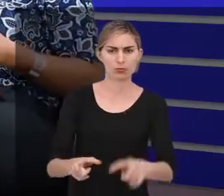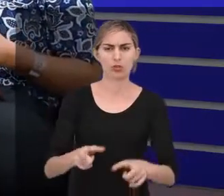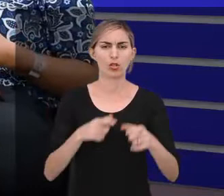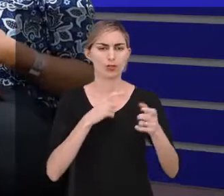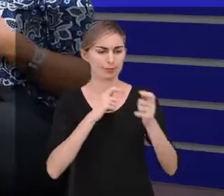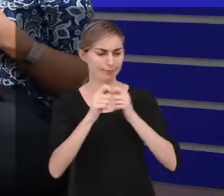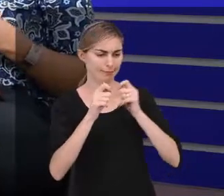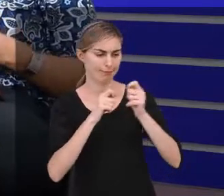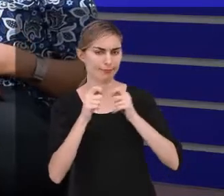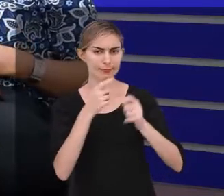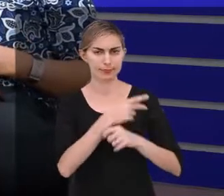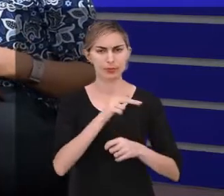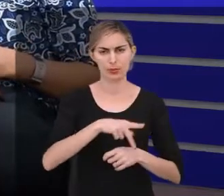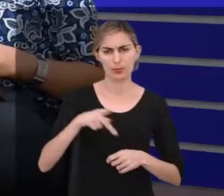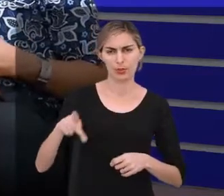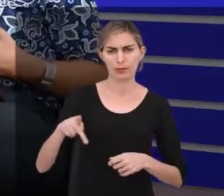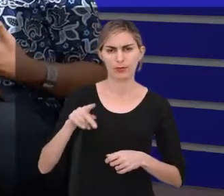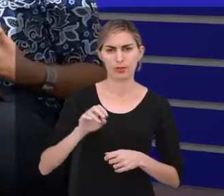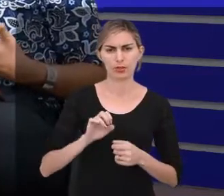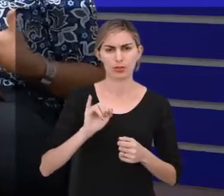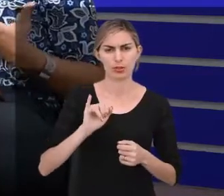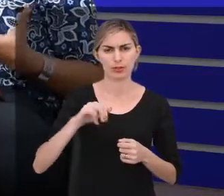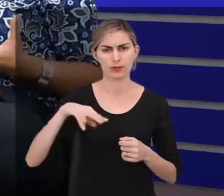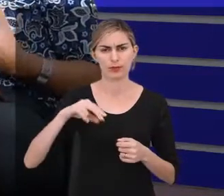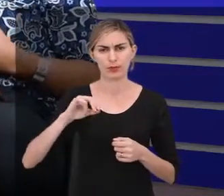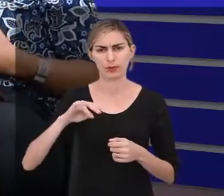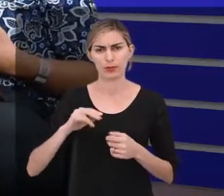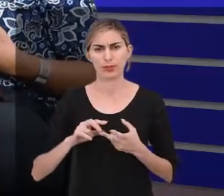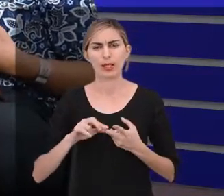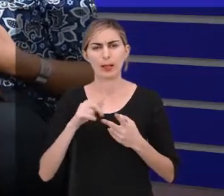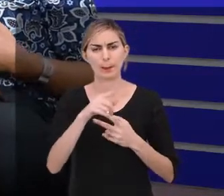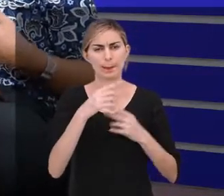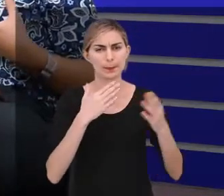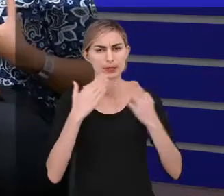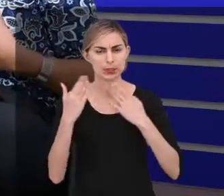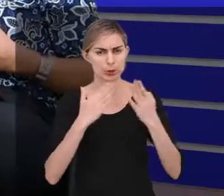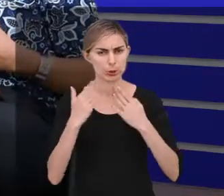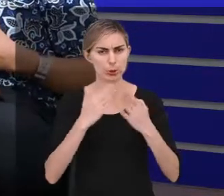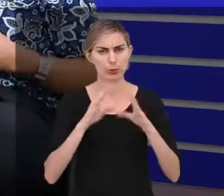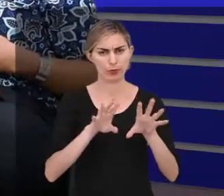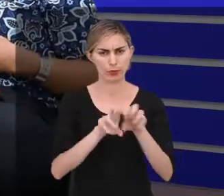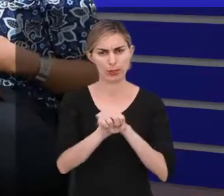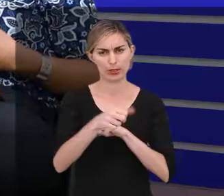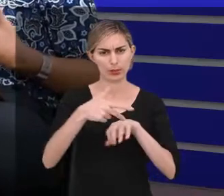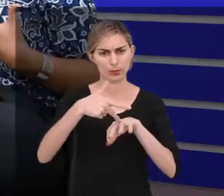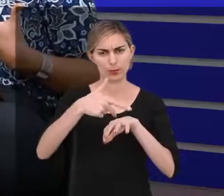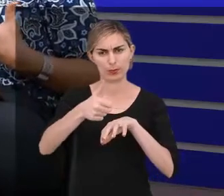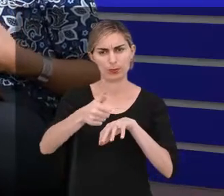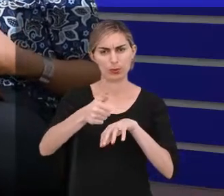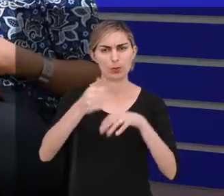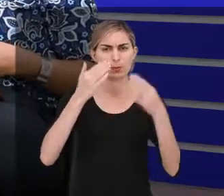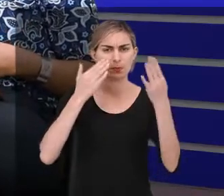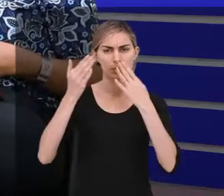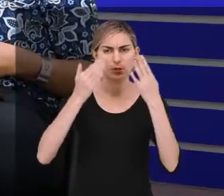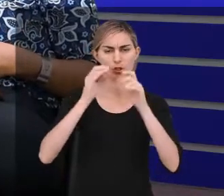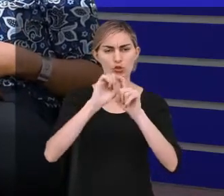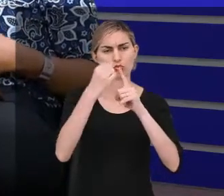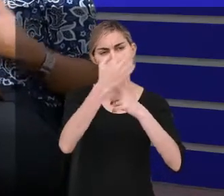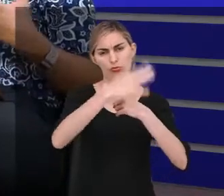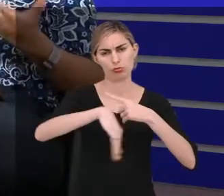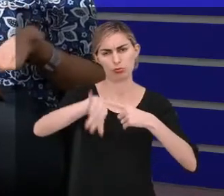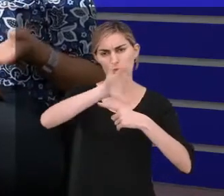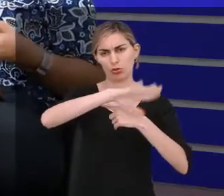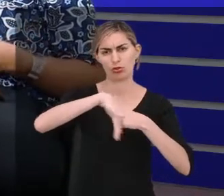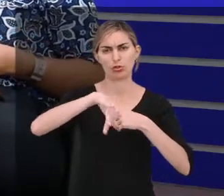uma entrevistada, a professora Ellen Leite. Ela é psicóloga de formação, tem especialização em psicologia